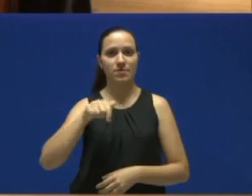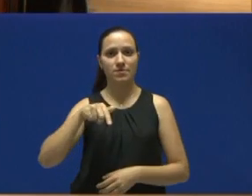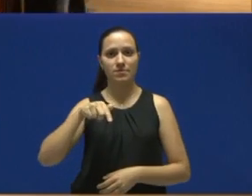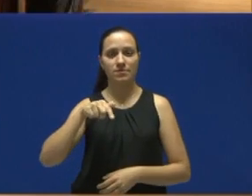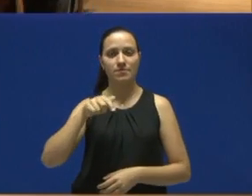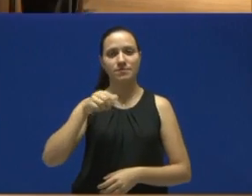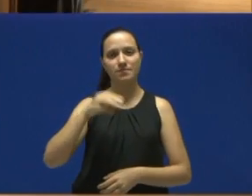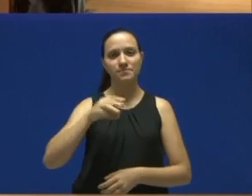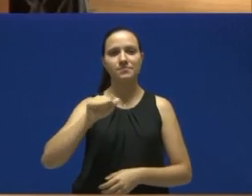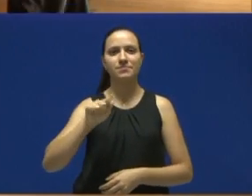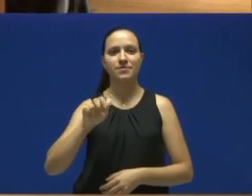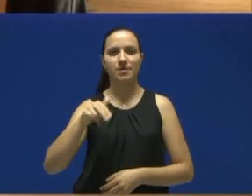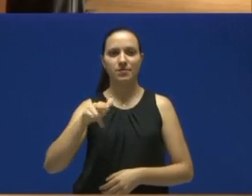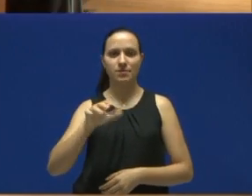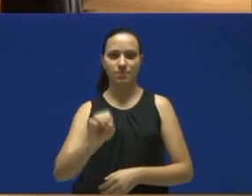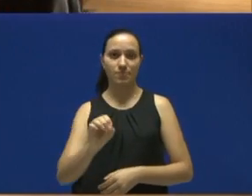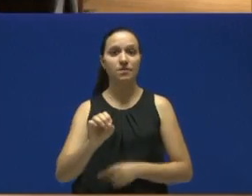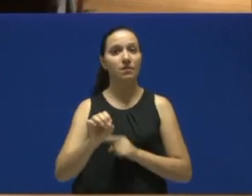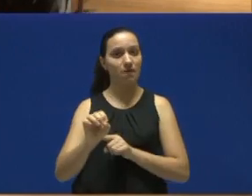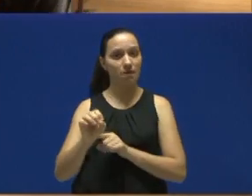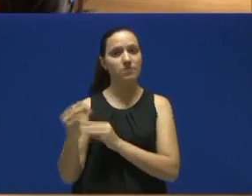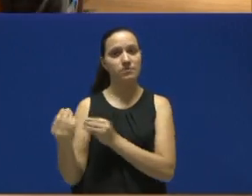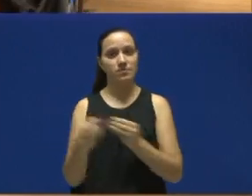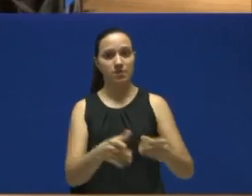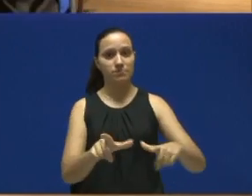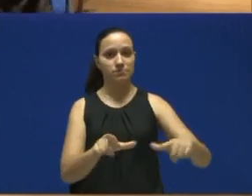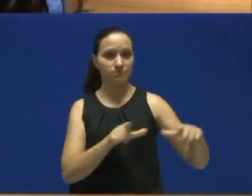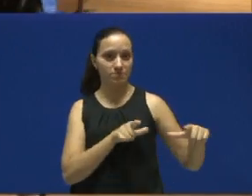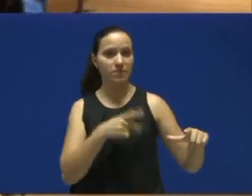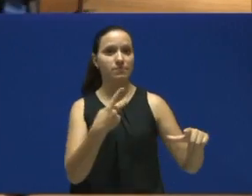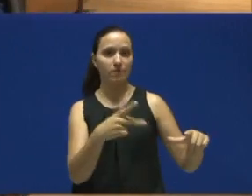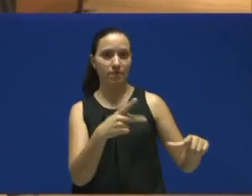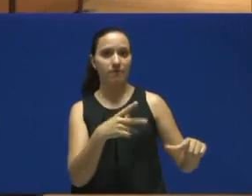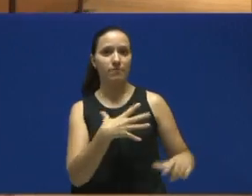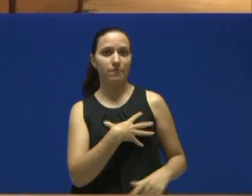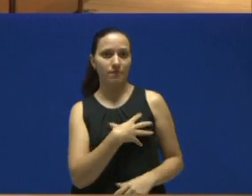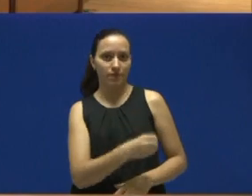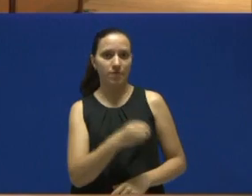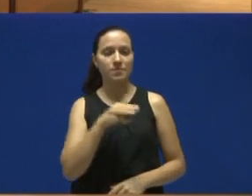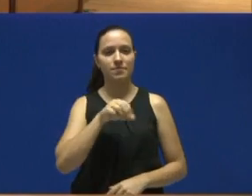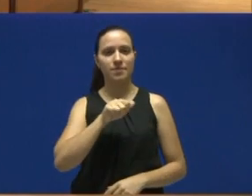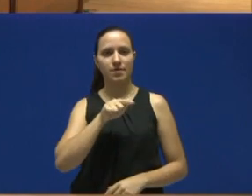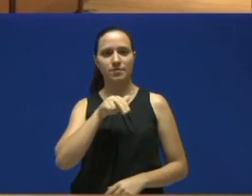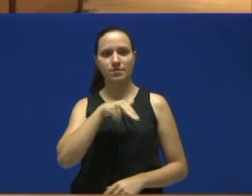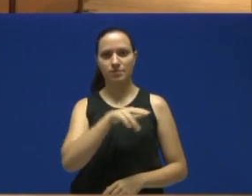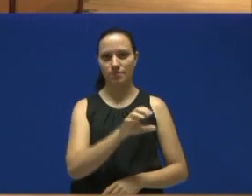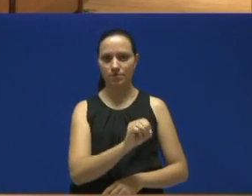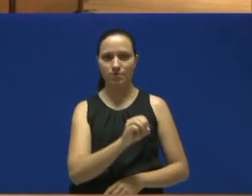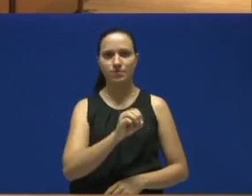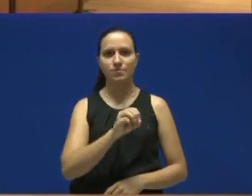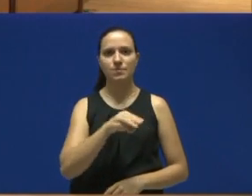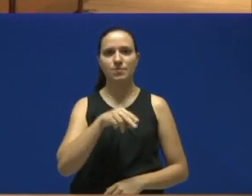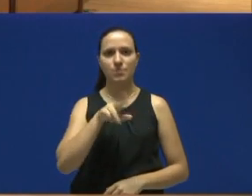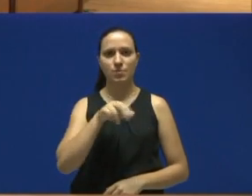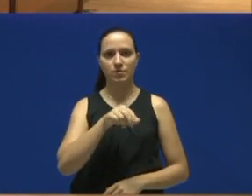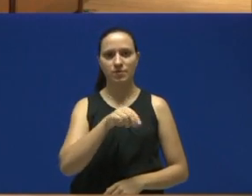para entregar o diploma o seu filho formando magno nunes medeiros da silva